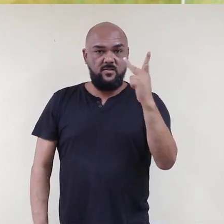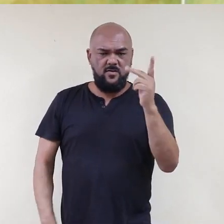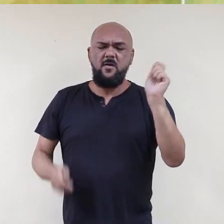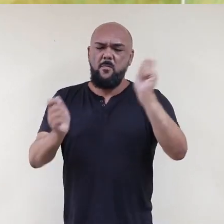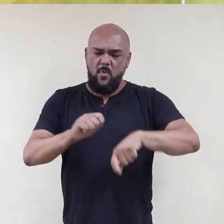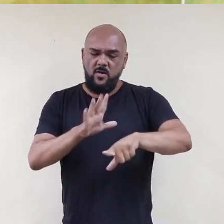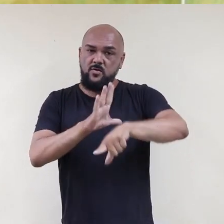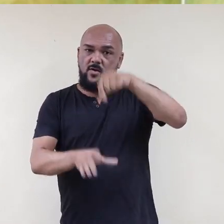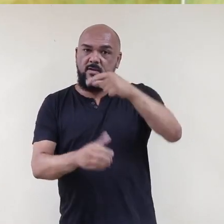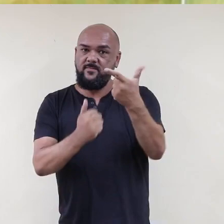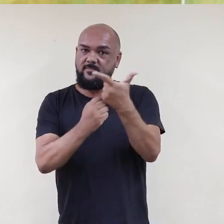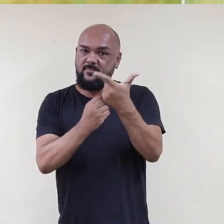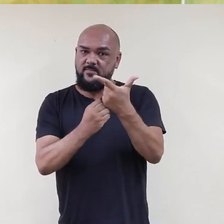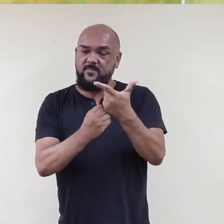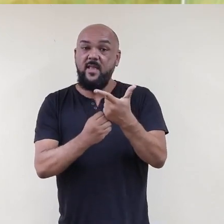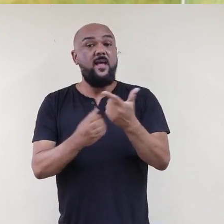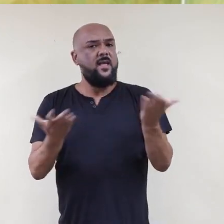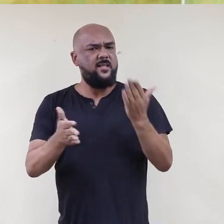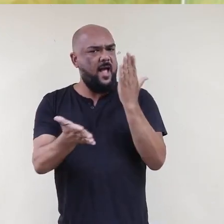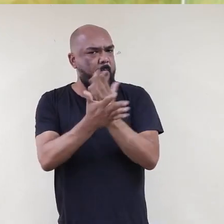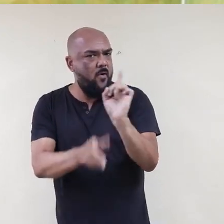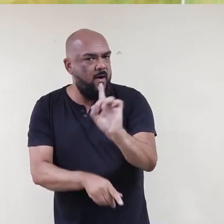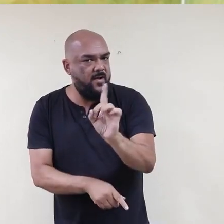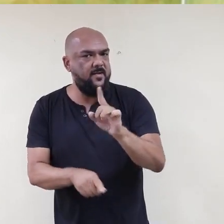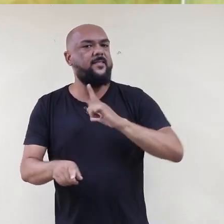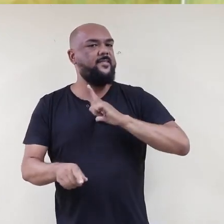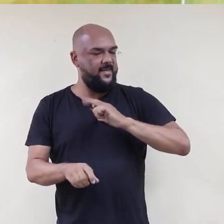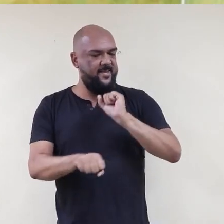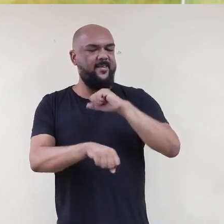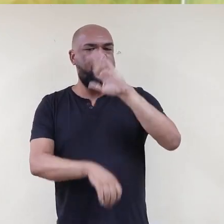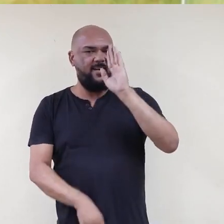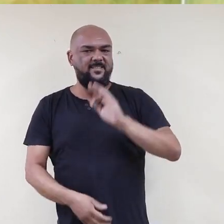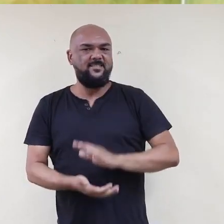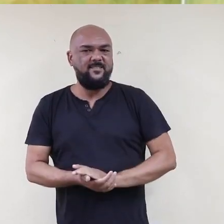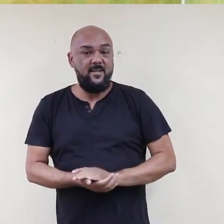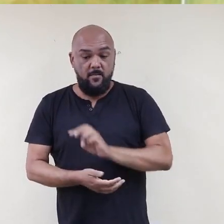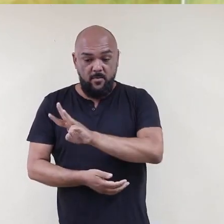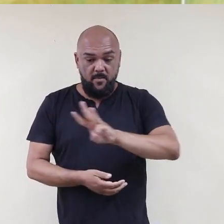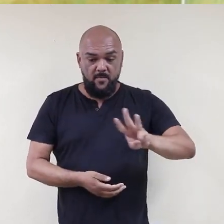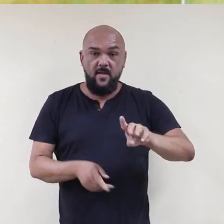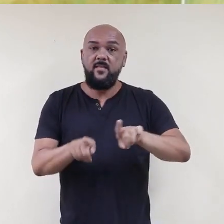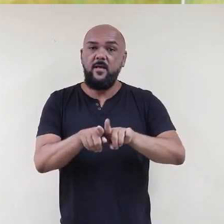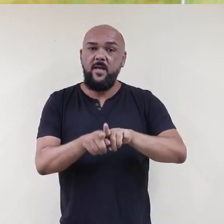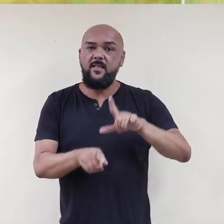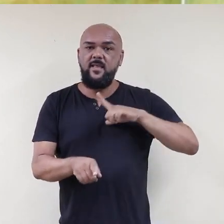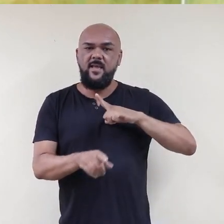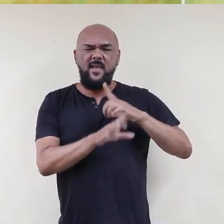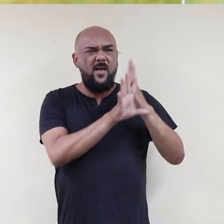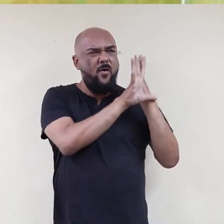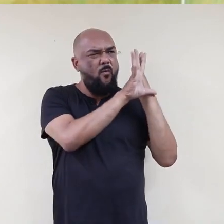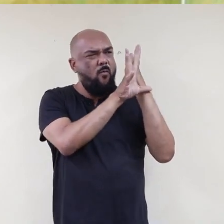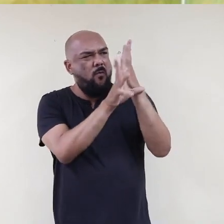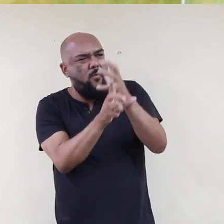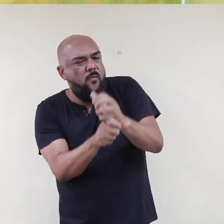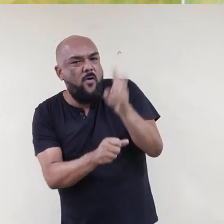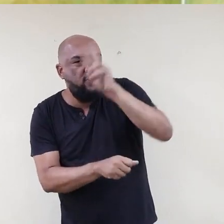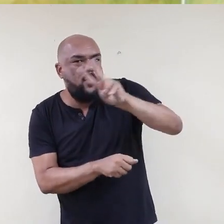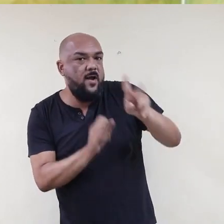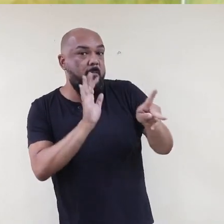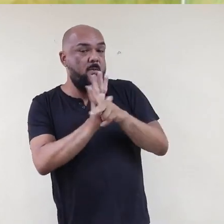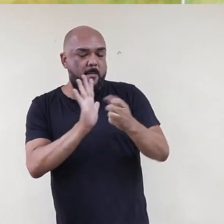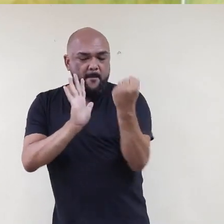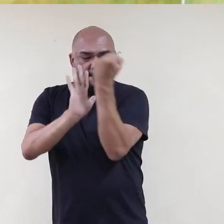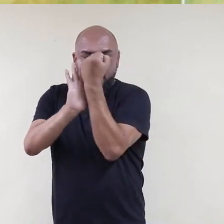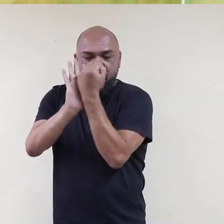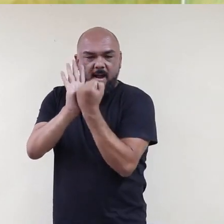colégio pedro 2º e se você acha que acabou segura e tem mais o site do cp2 fizemos uma retrospectiva com alguns momentos que